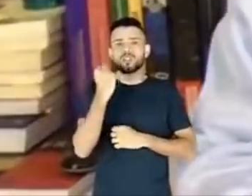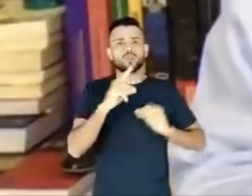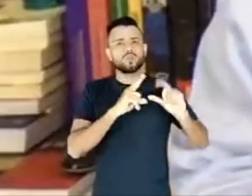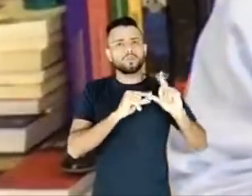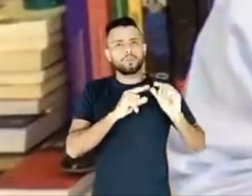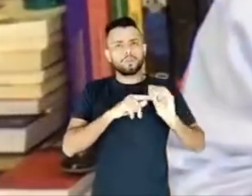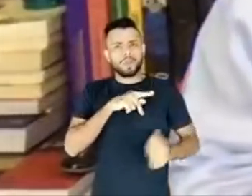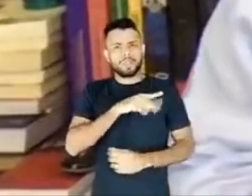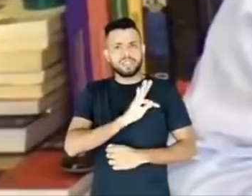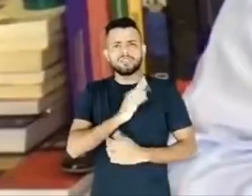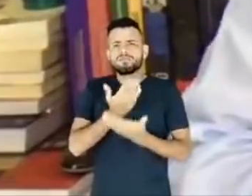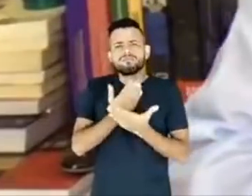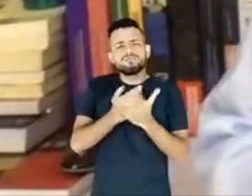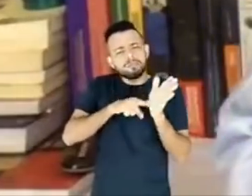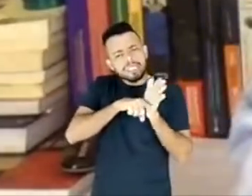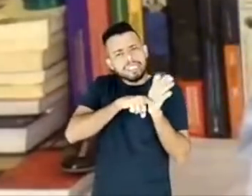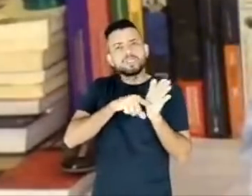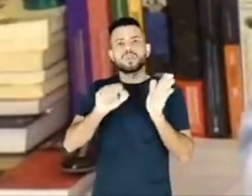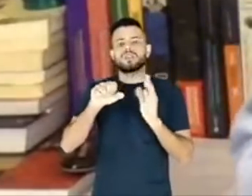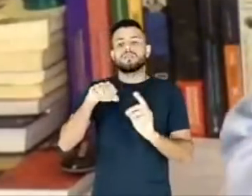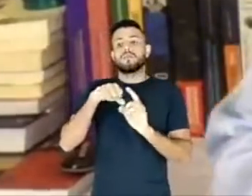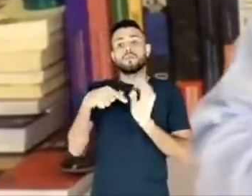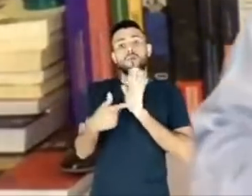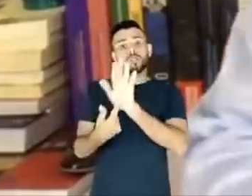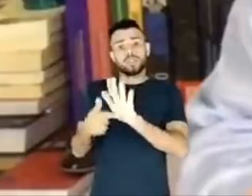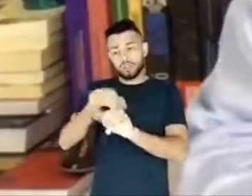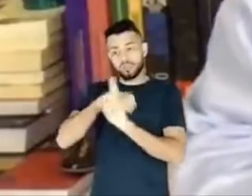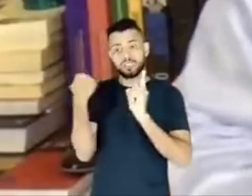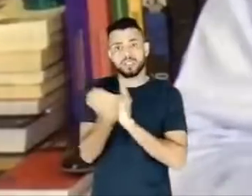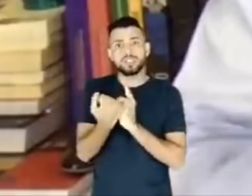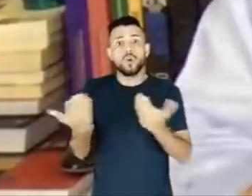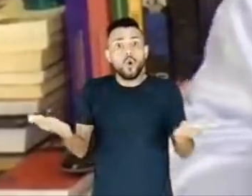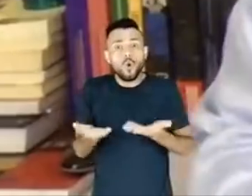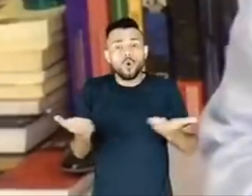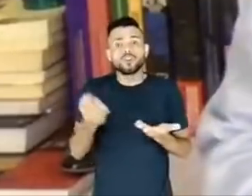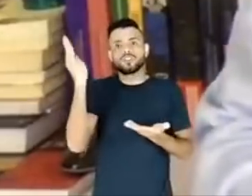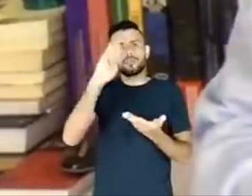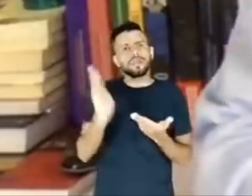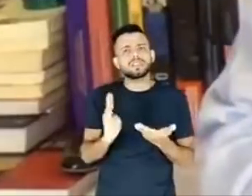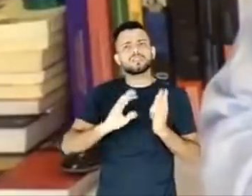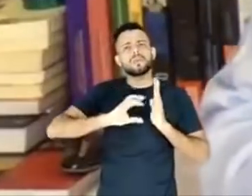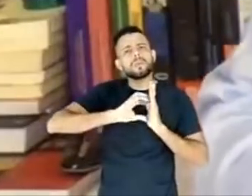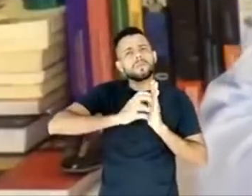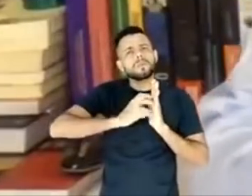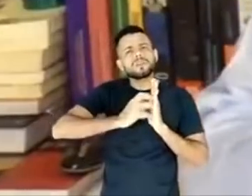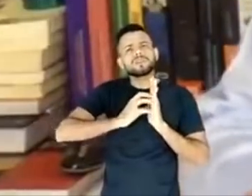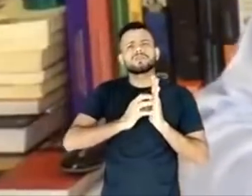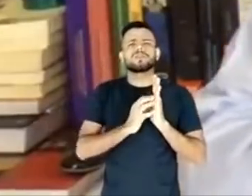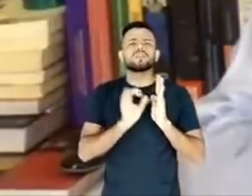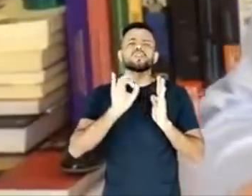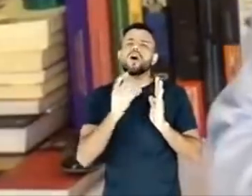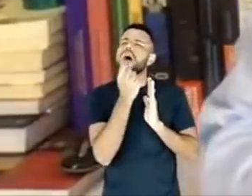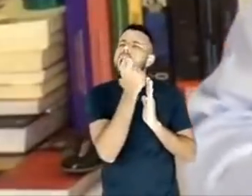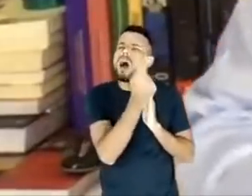sociedade brasileira que hoje no Brasil você não tem mais partidos políticos, com raríssimas exceções, você tem